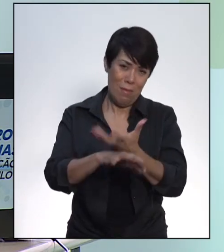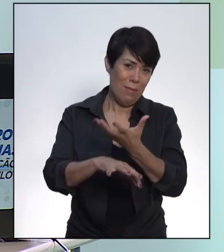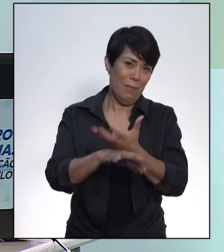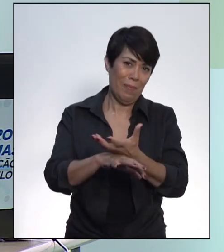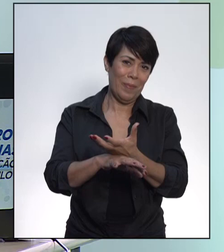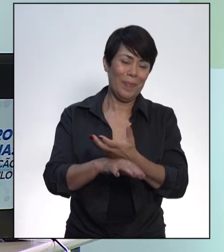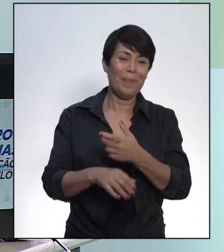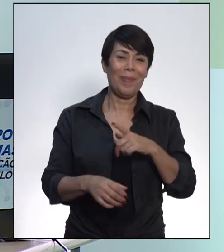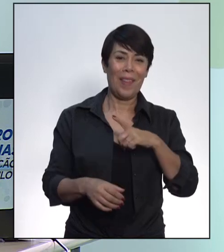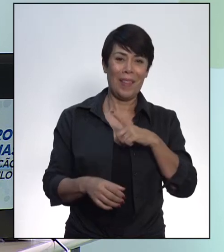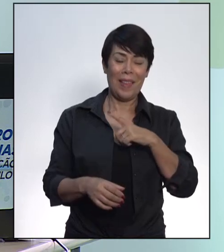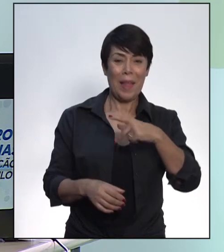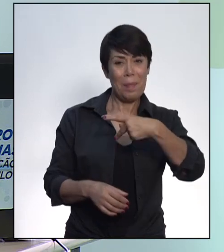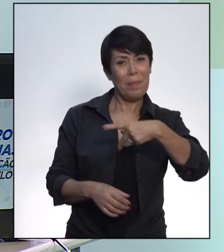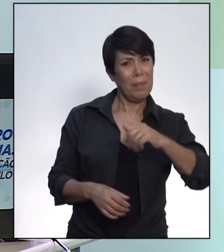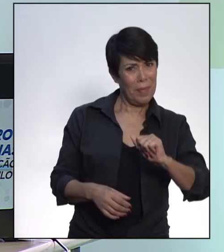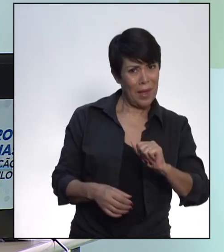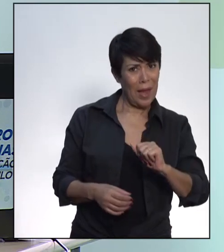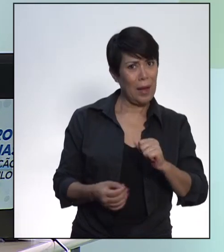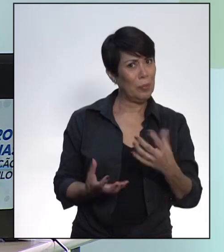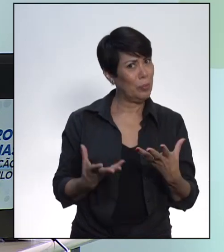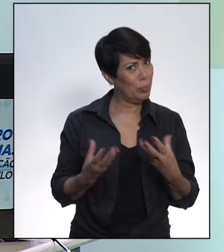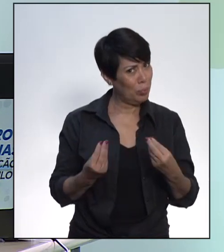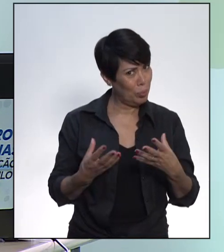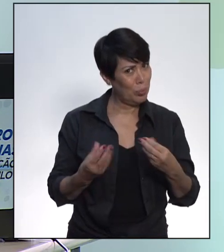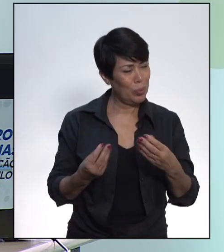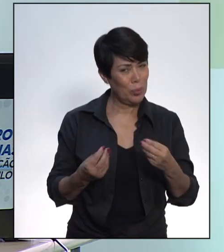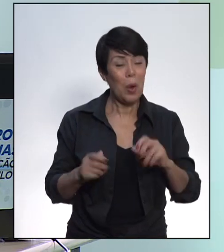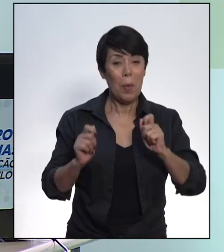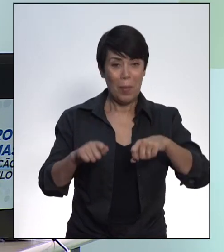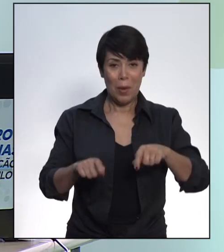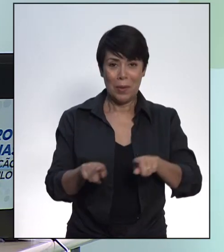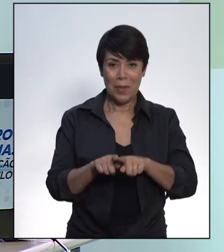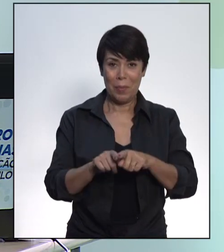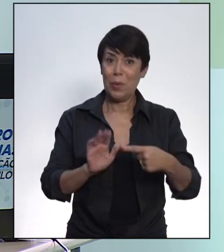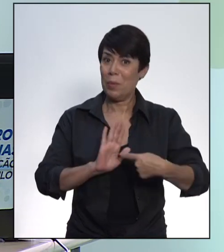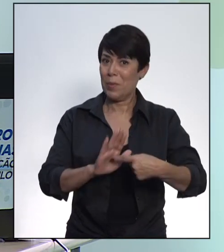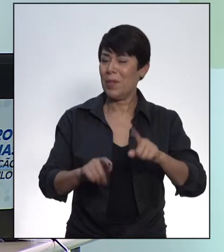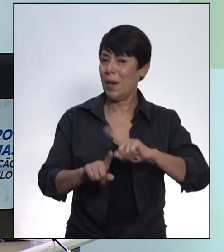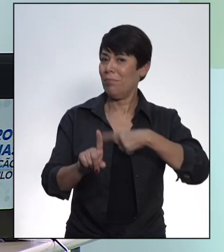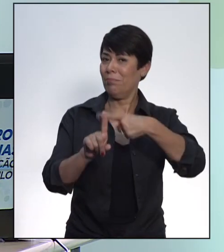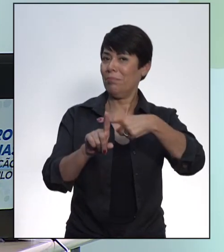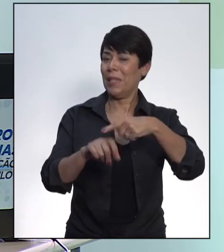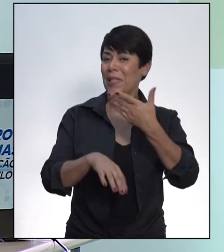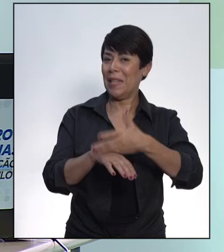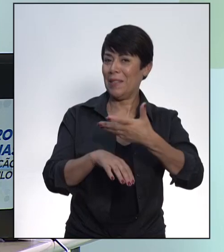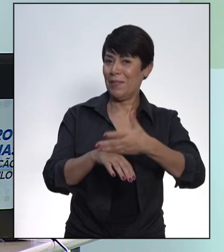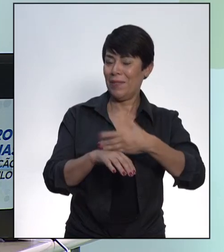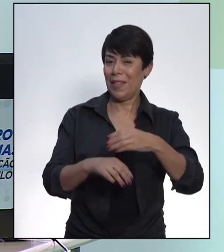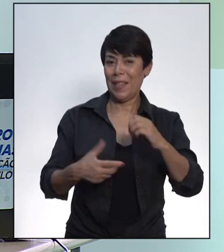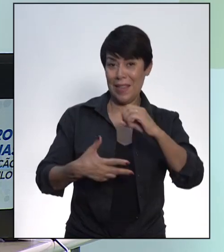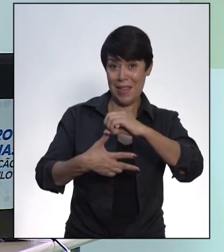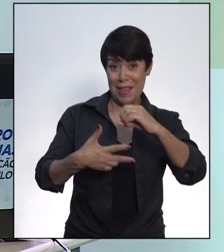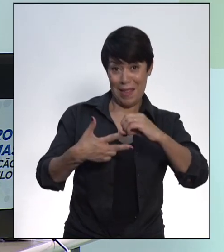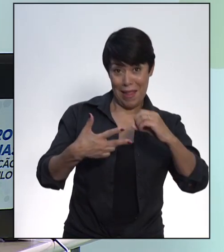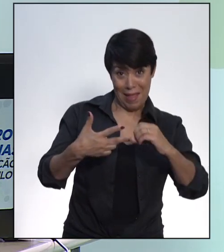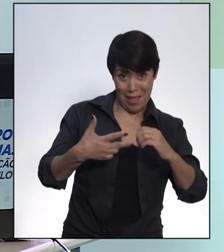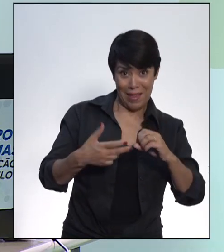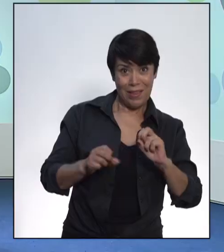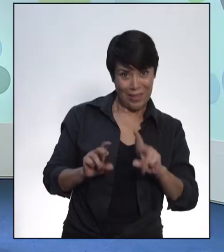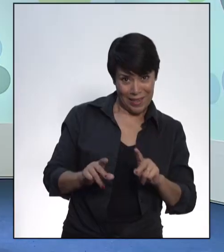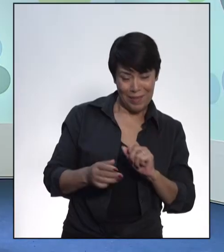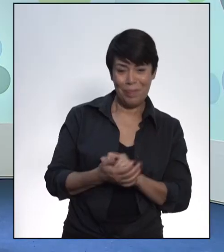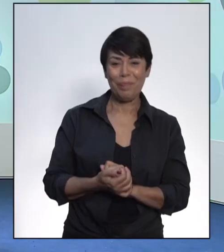Cai muita coisa de PA no Enem. E eu posso até depois trazer para vocês algumas atividades sobre o Enem. Tudo bem, né, Giba?